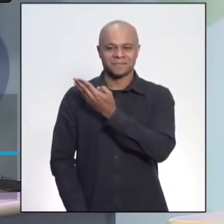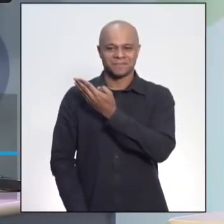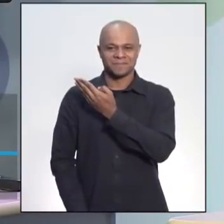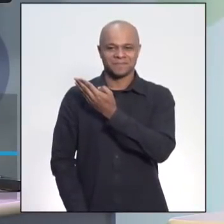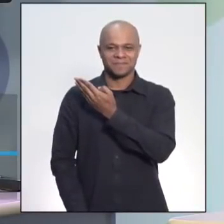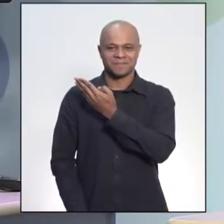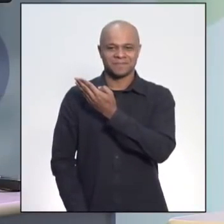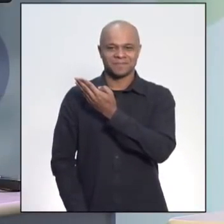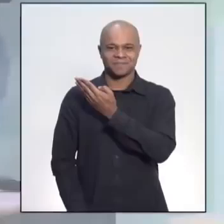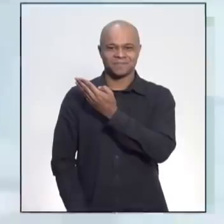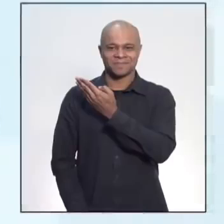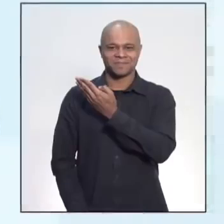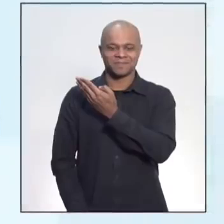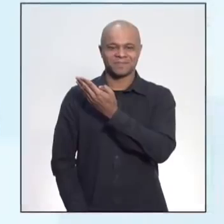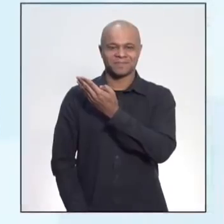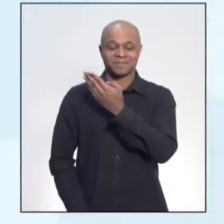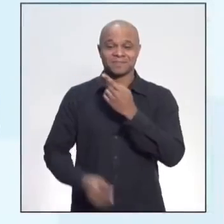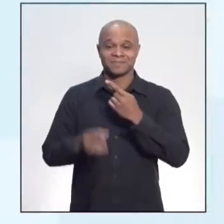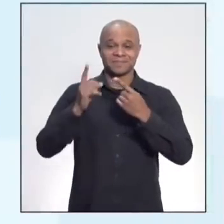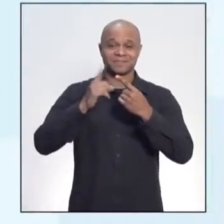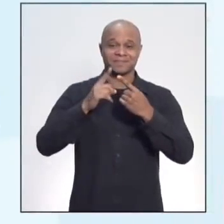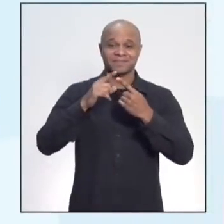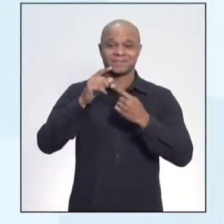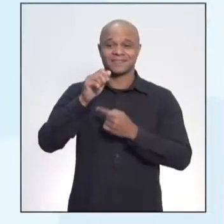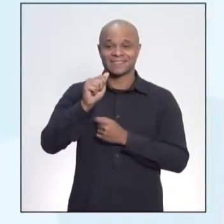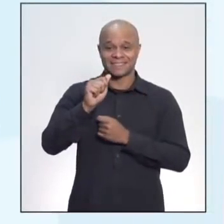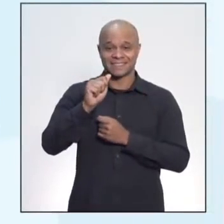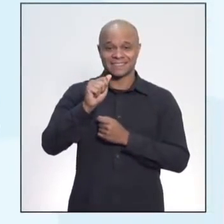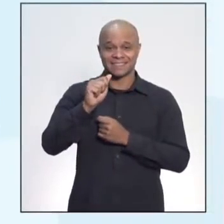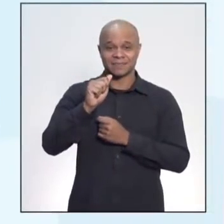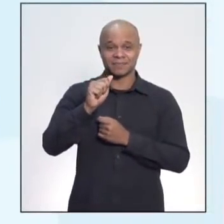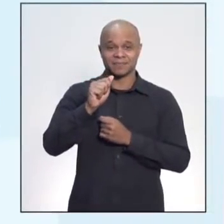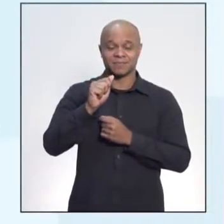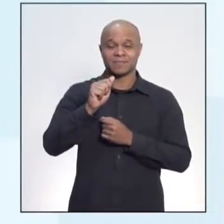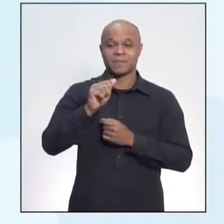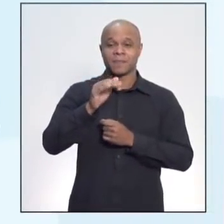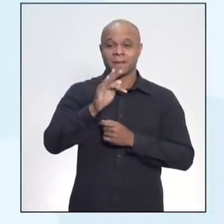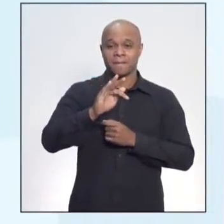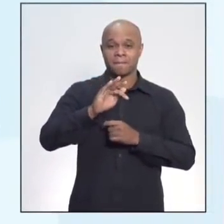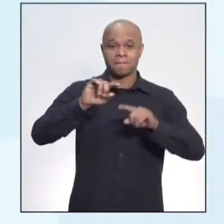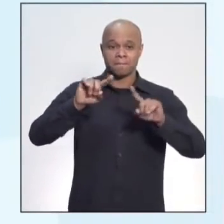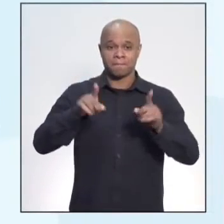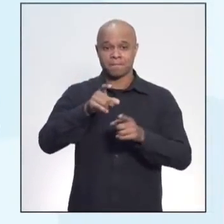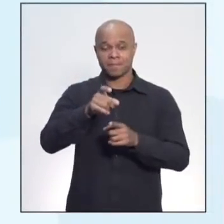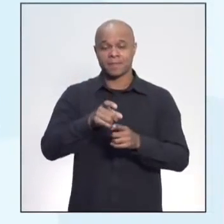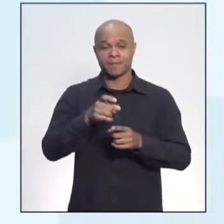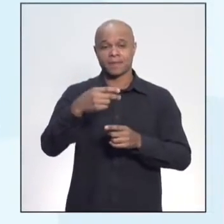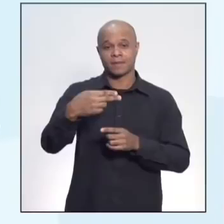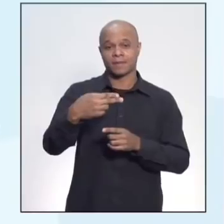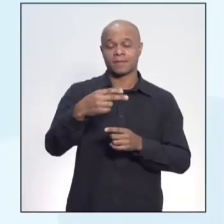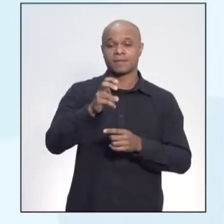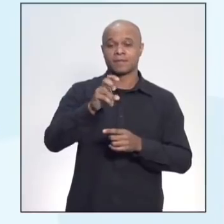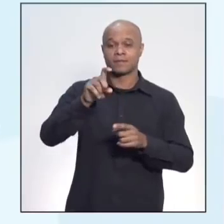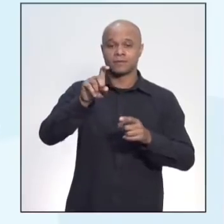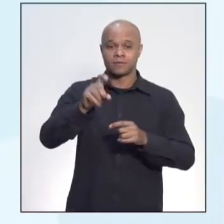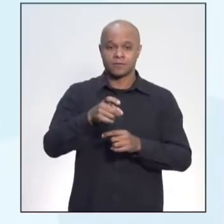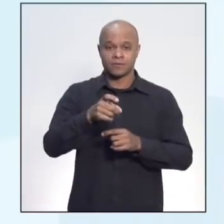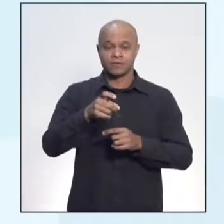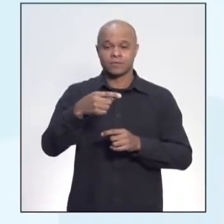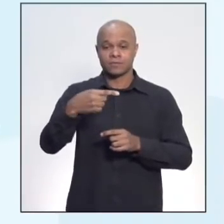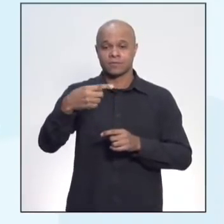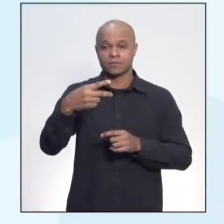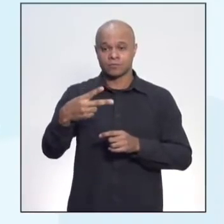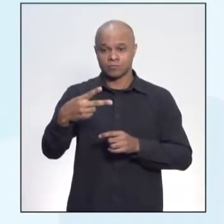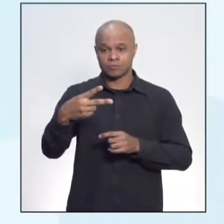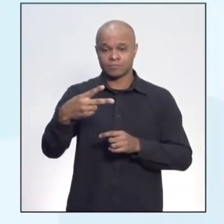Então, a gente tem lá, primeira função, função A, era f de x igual a 5x menos 2. Então, de novo, para